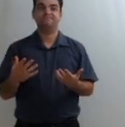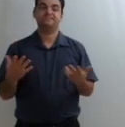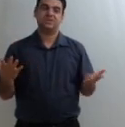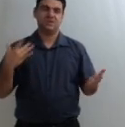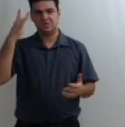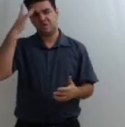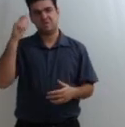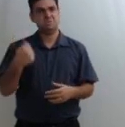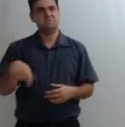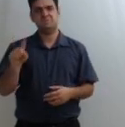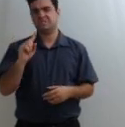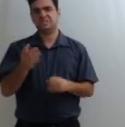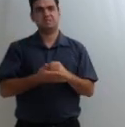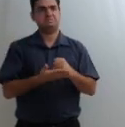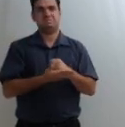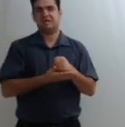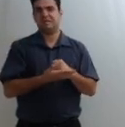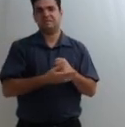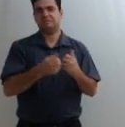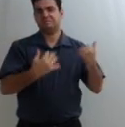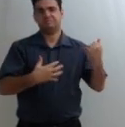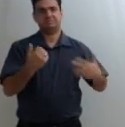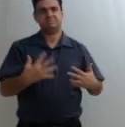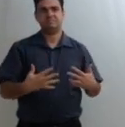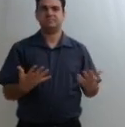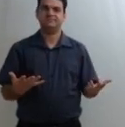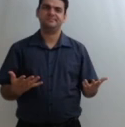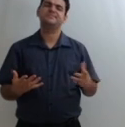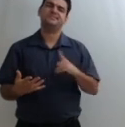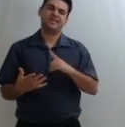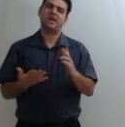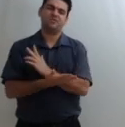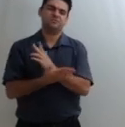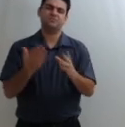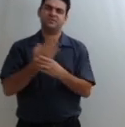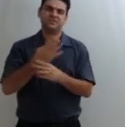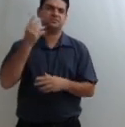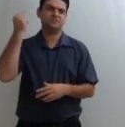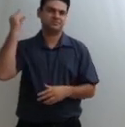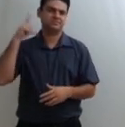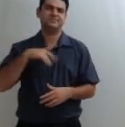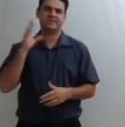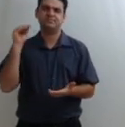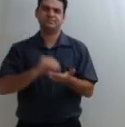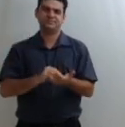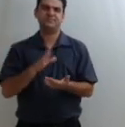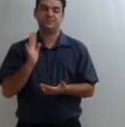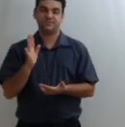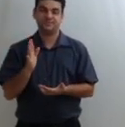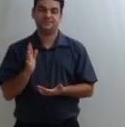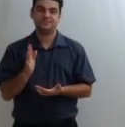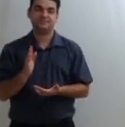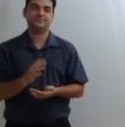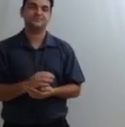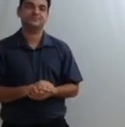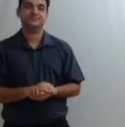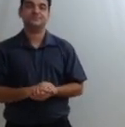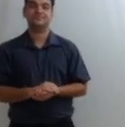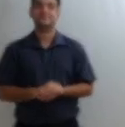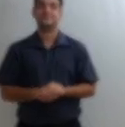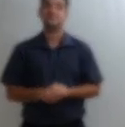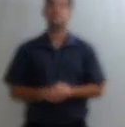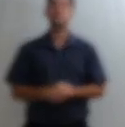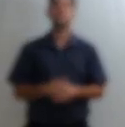essas provas. Trago precedentes. E quanto à delimitação de